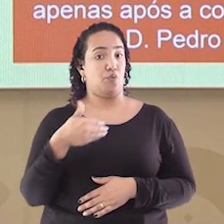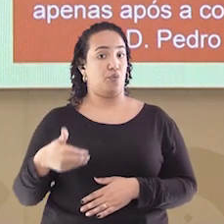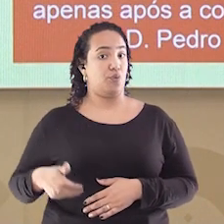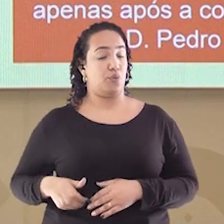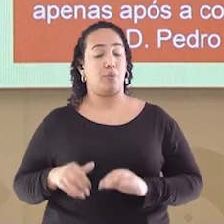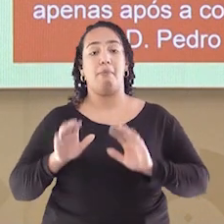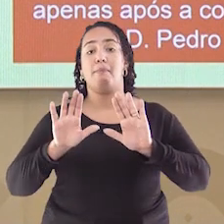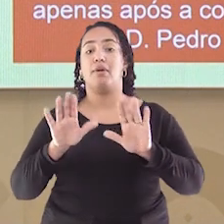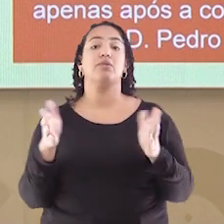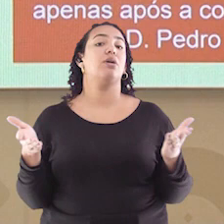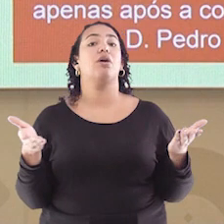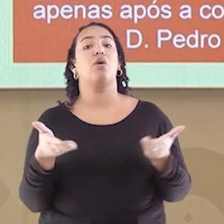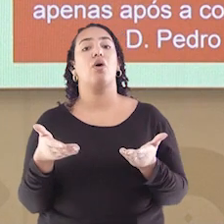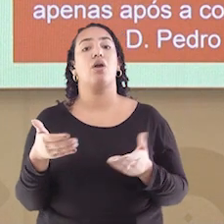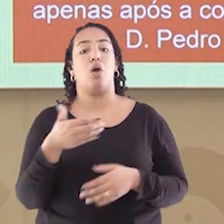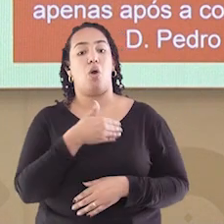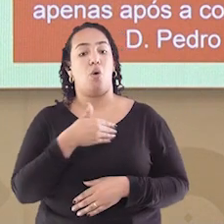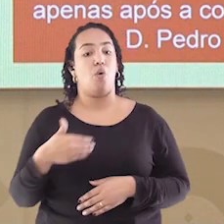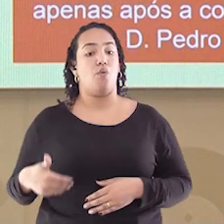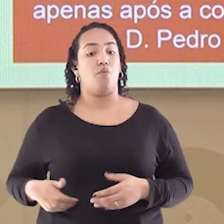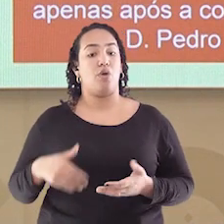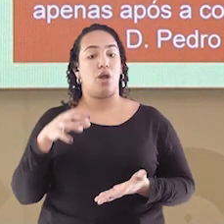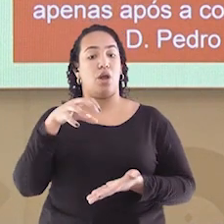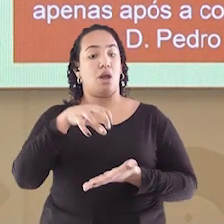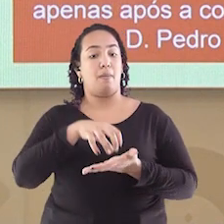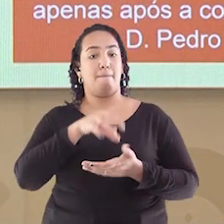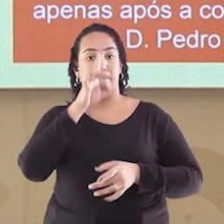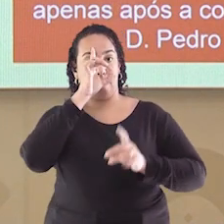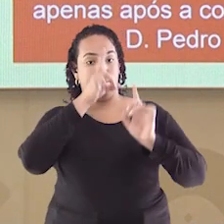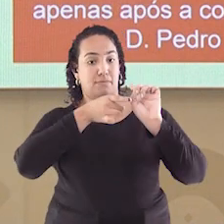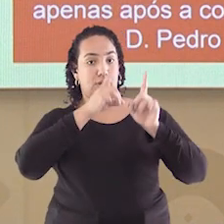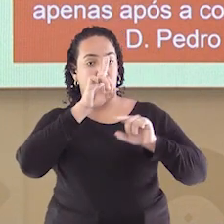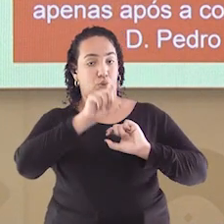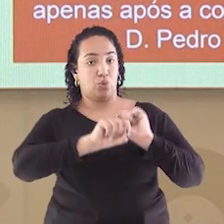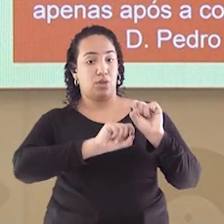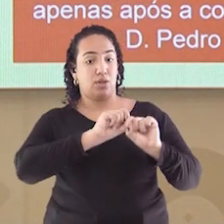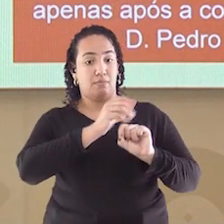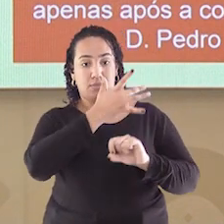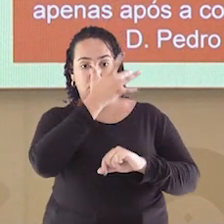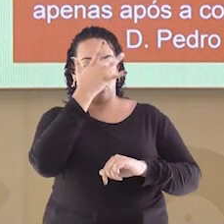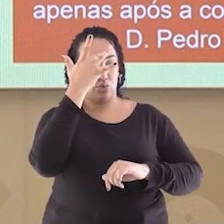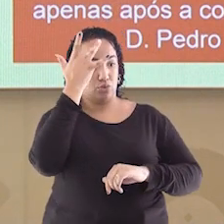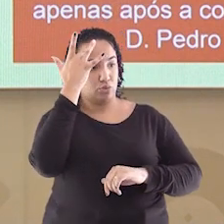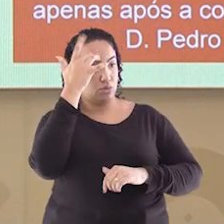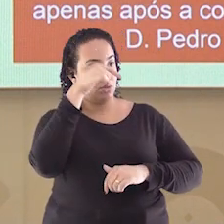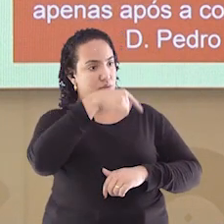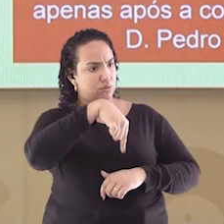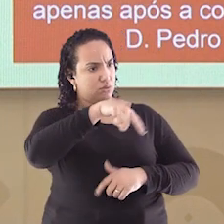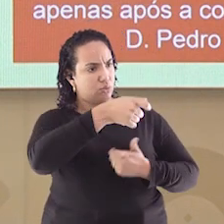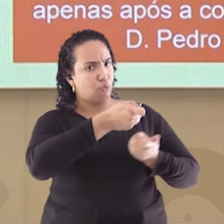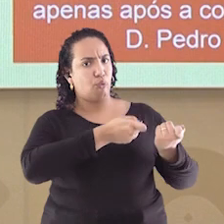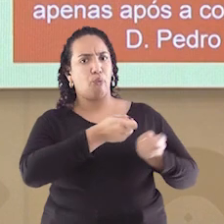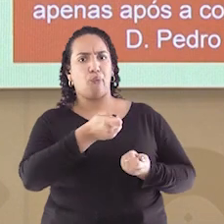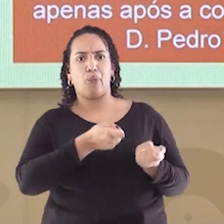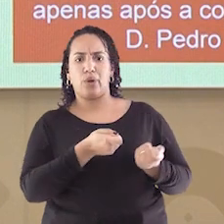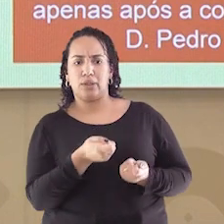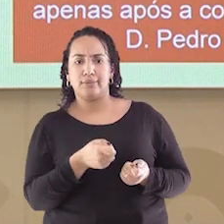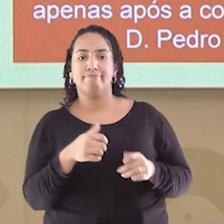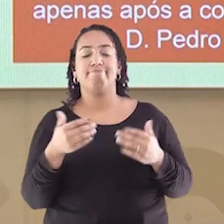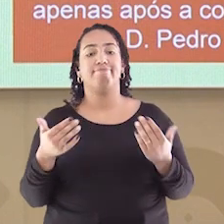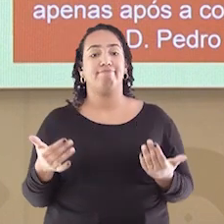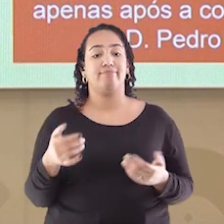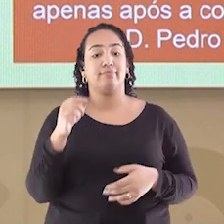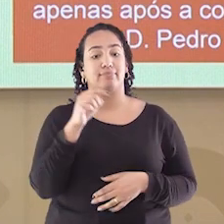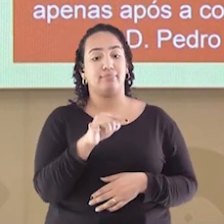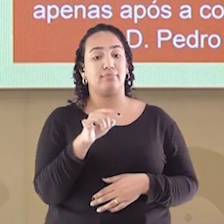escolhido, mas dessa vez o governo central mandou mercenários para tomar o controle da situação. Entre idas